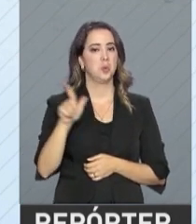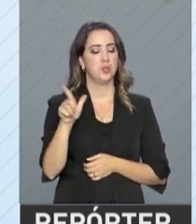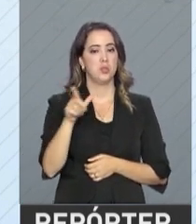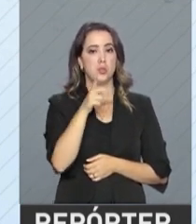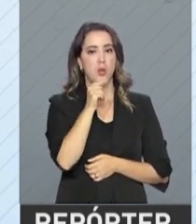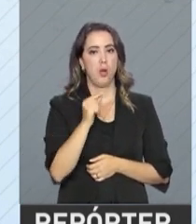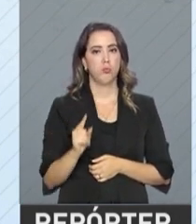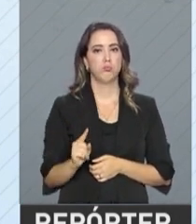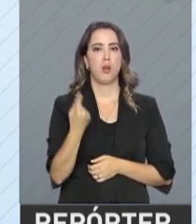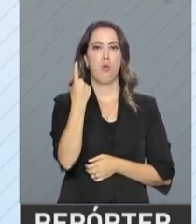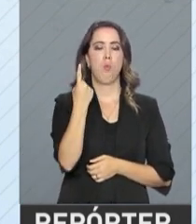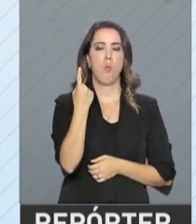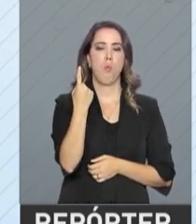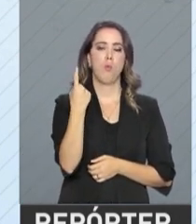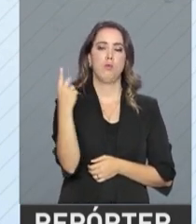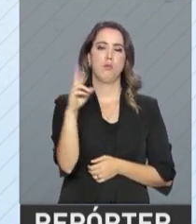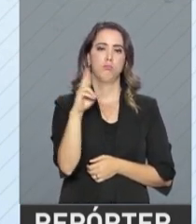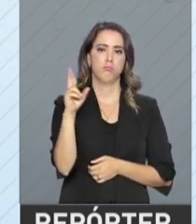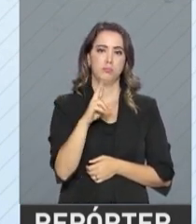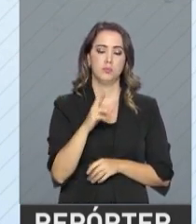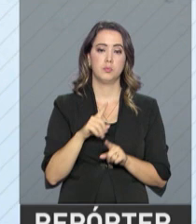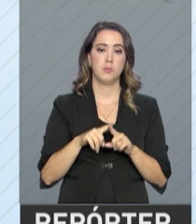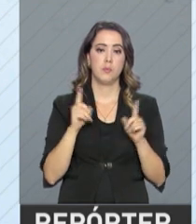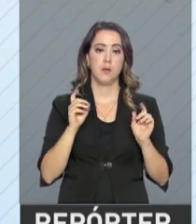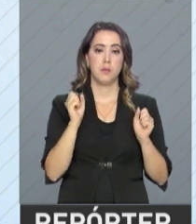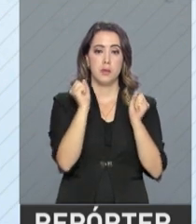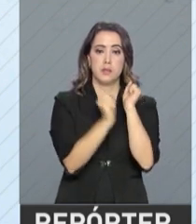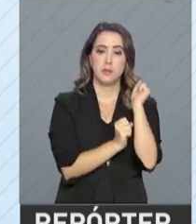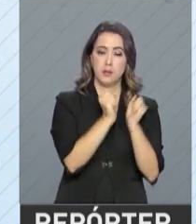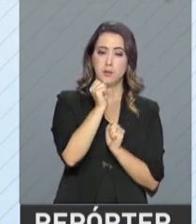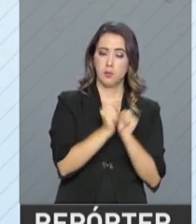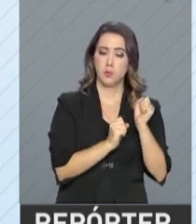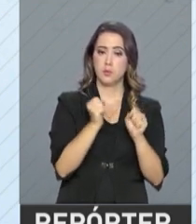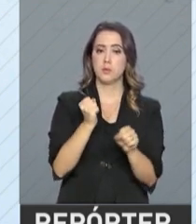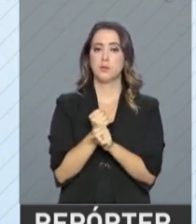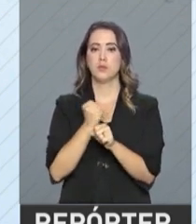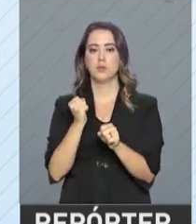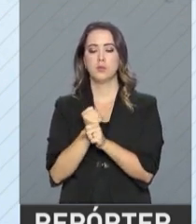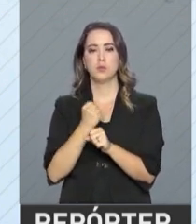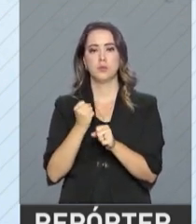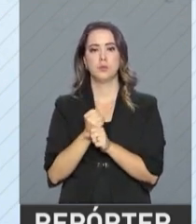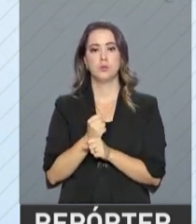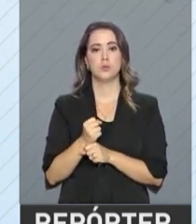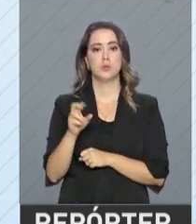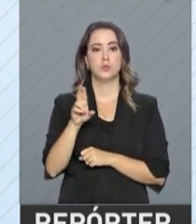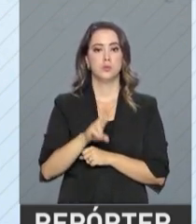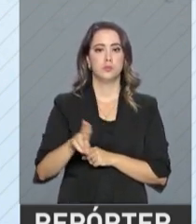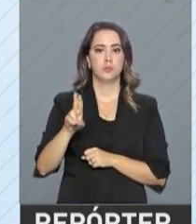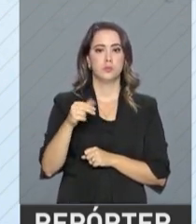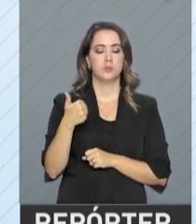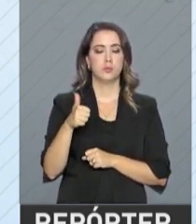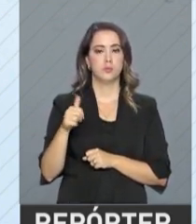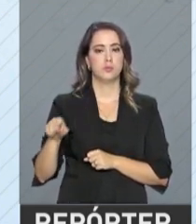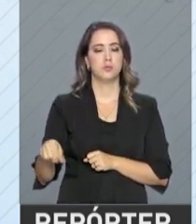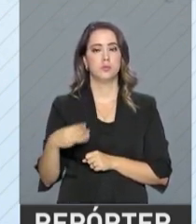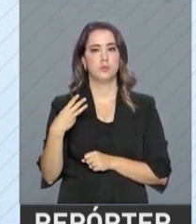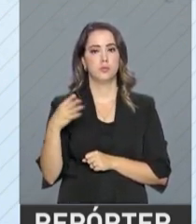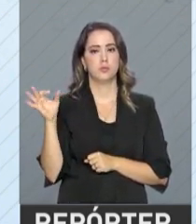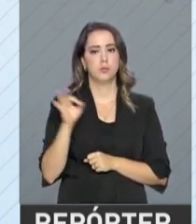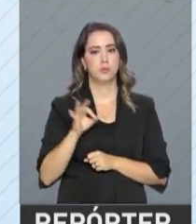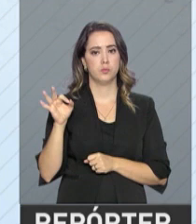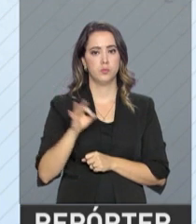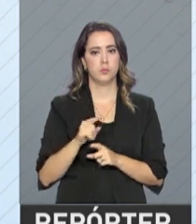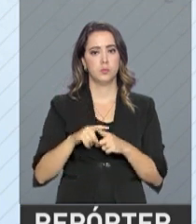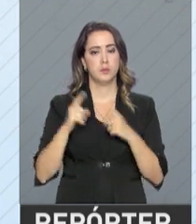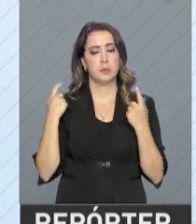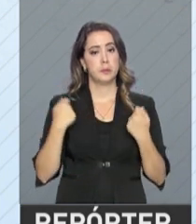adicionar um real economia já a indústria e construção consomem 11,3 por cento da água sendo